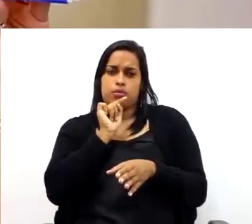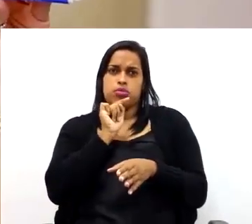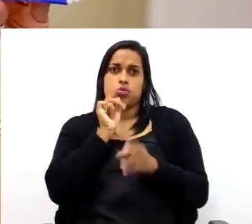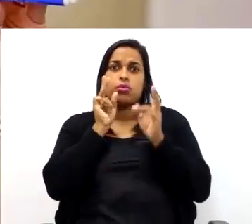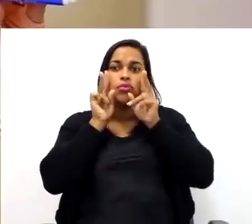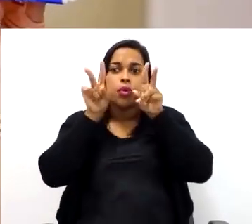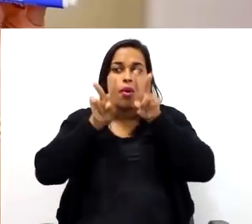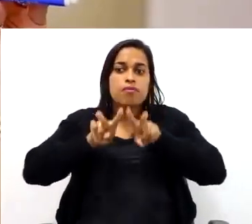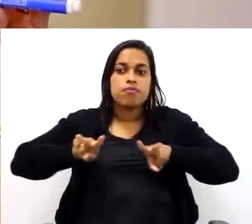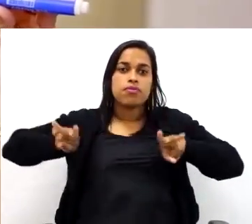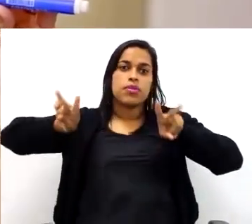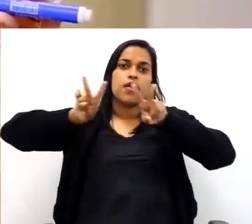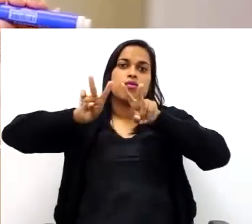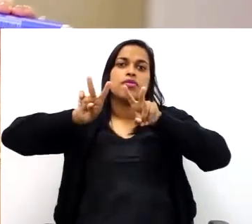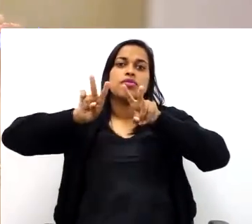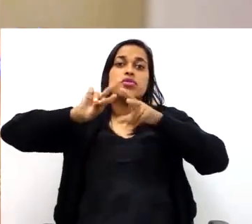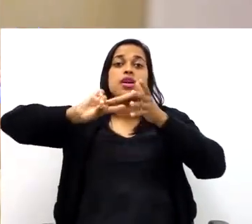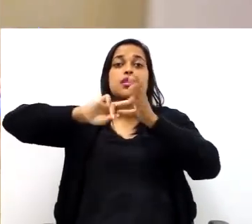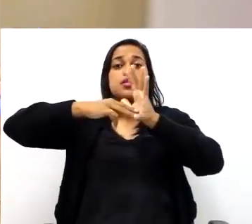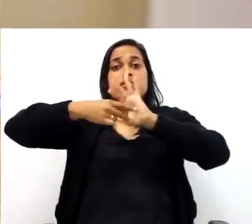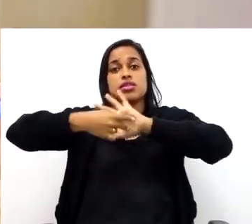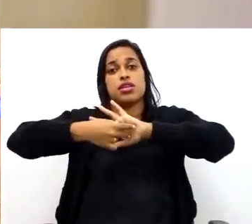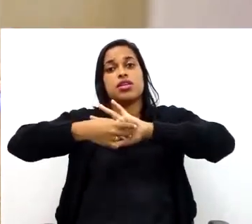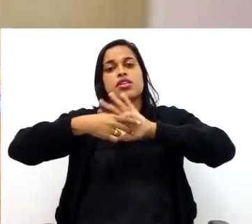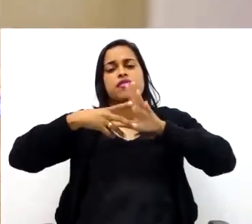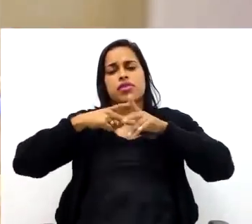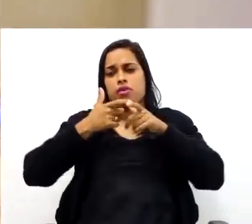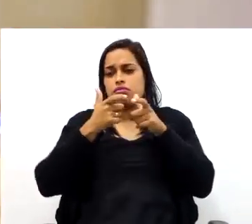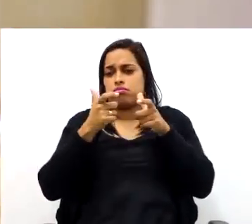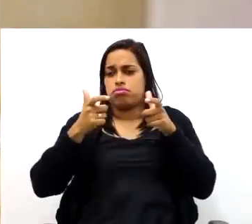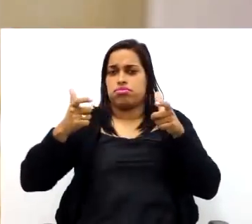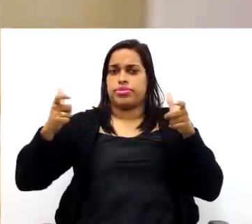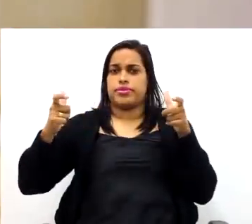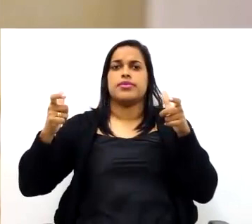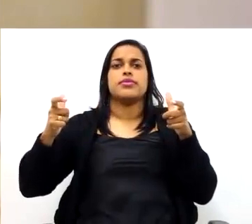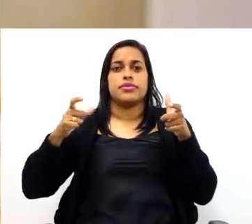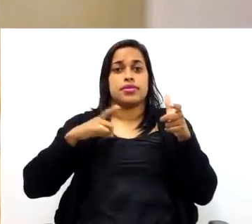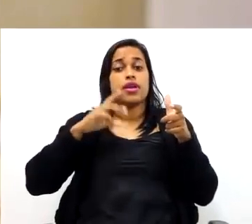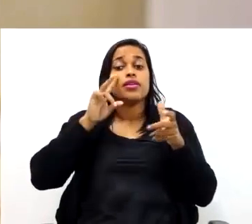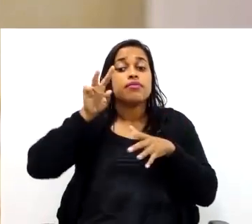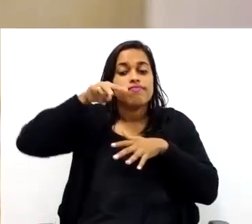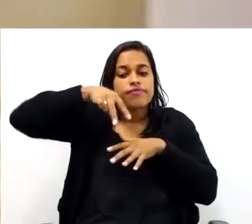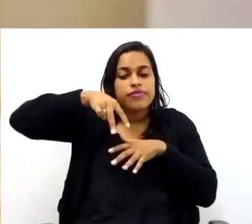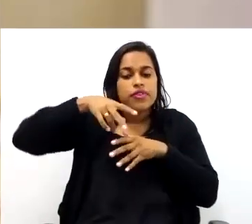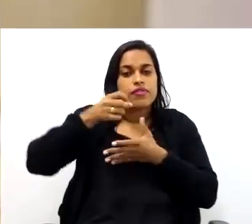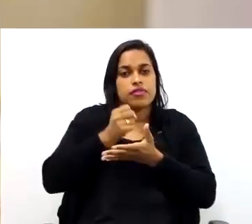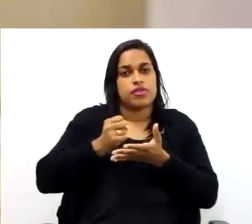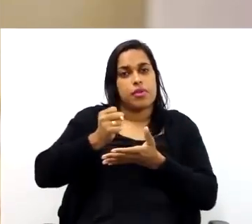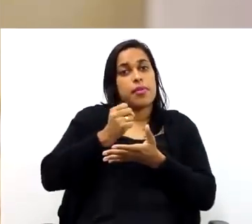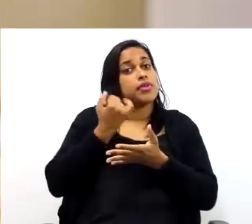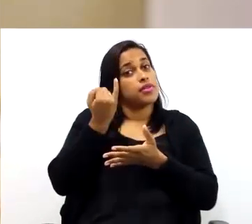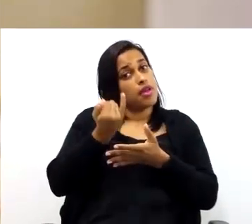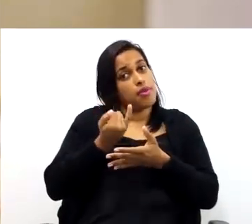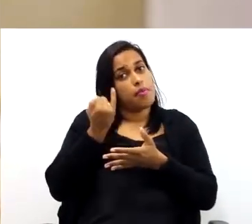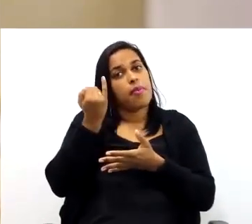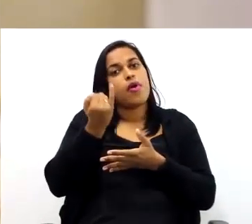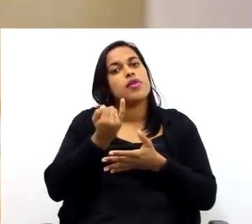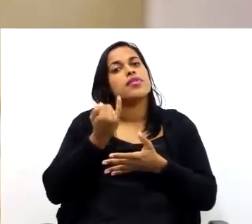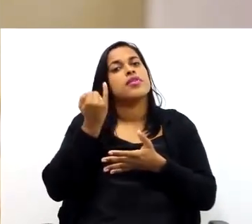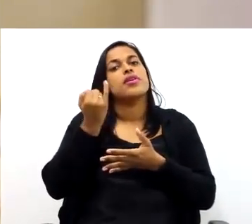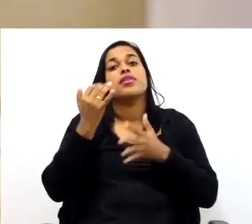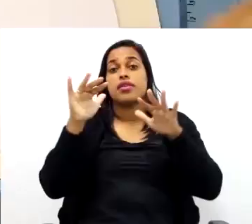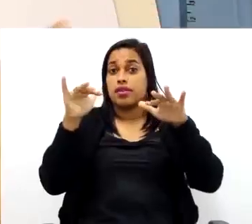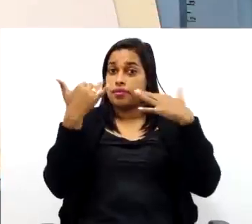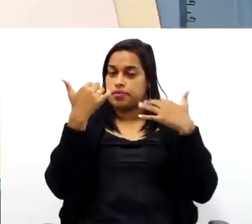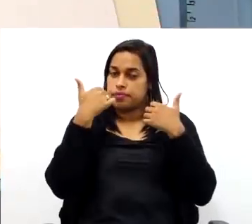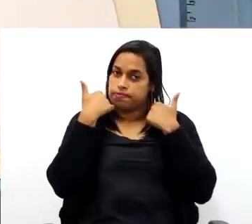uma vista, e de repente aquele ponto significa uma aresta inteira que está ali em vista básica. Então, é importante atentar para